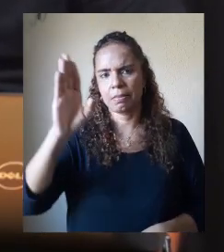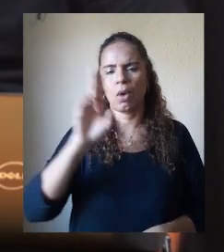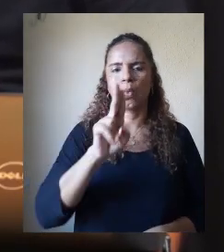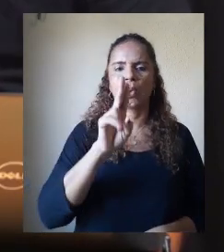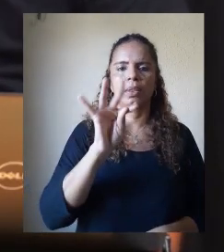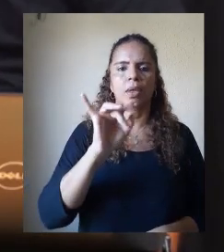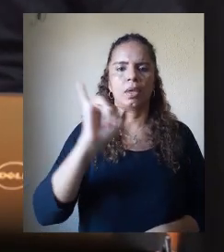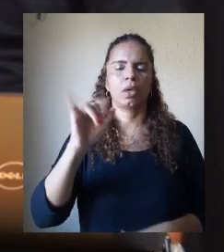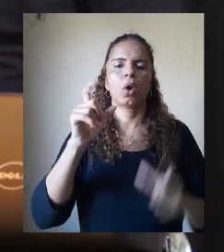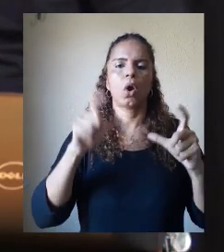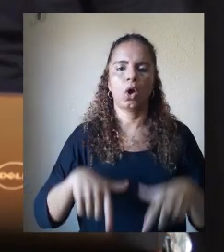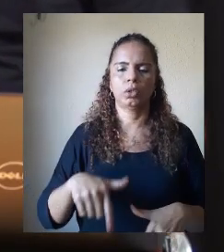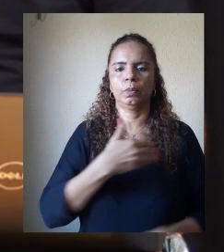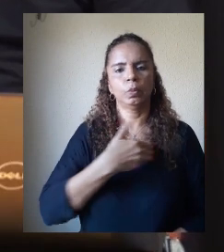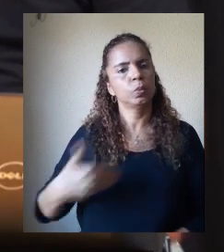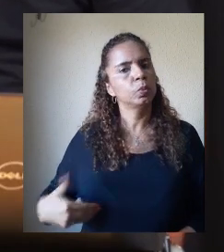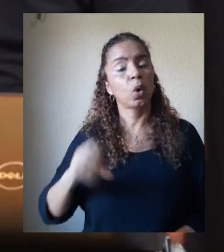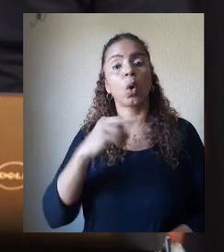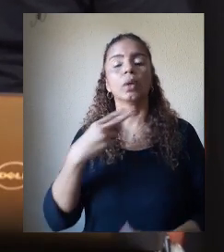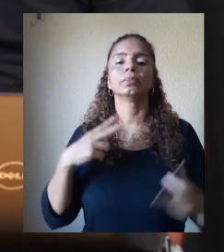rede pública ou na privada?